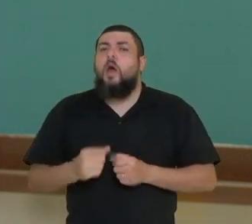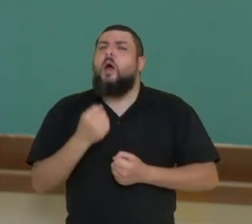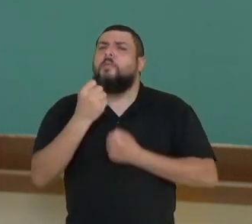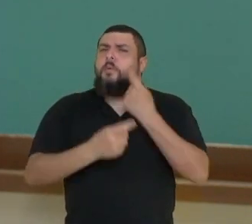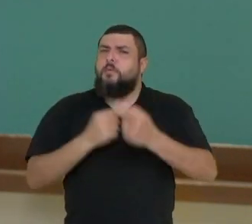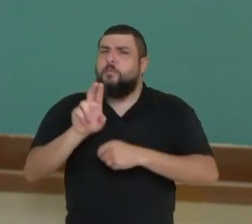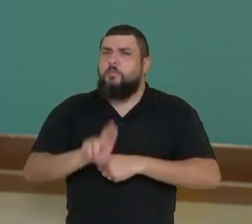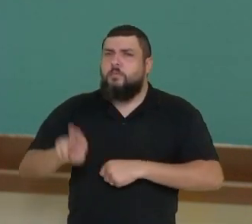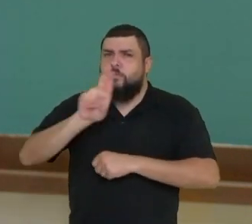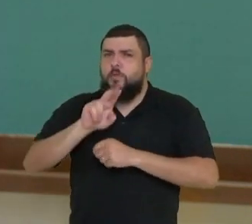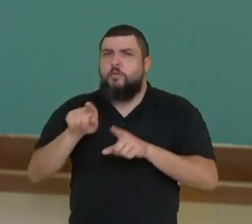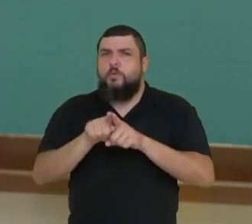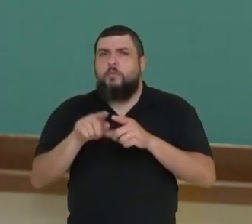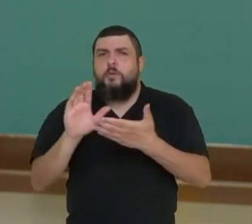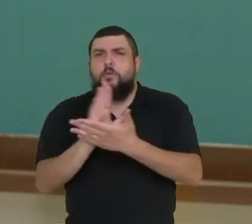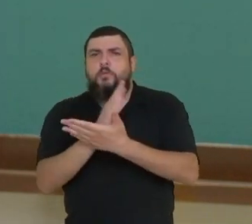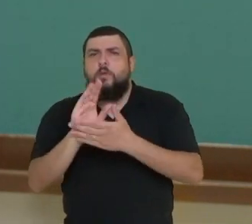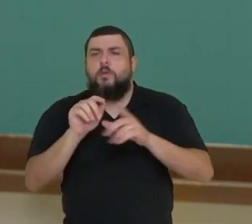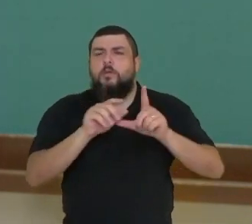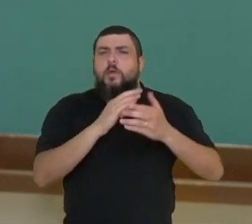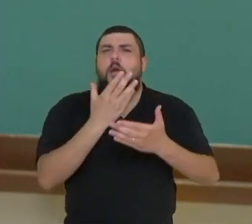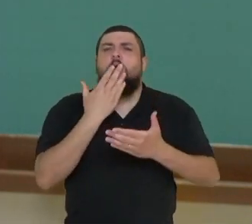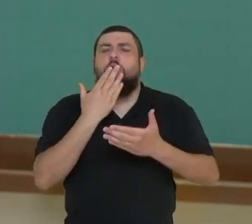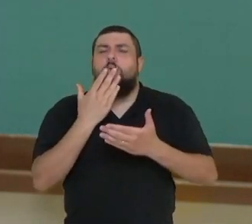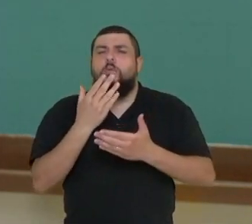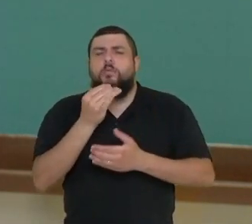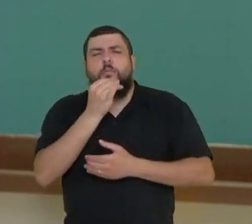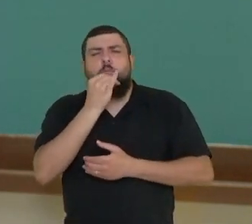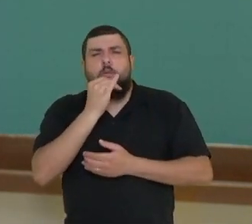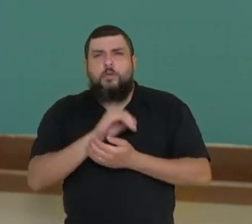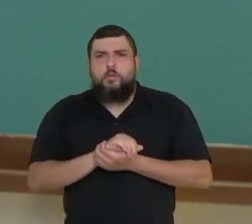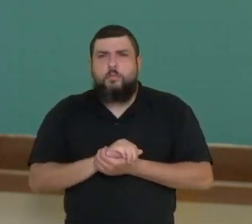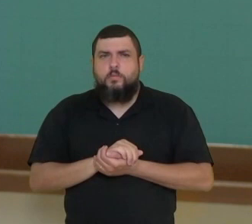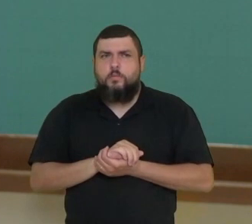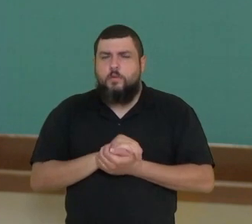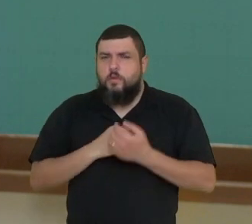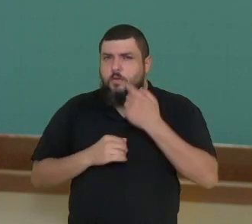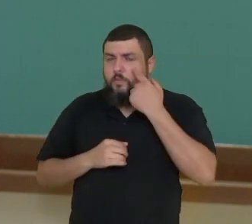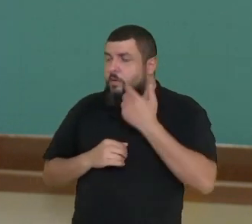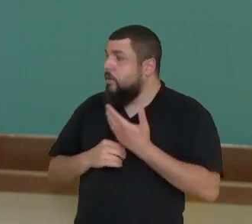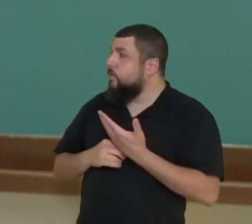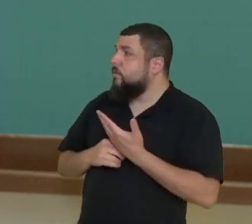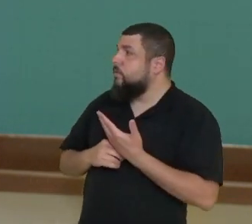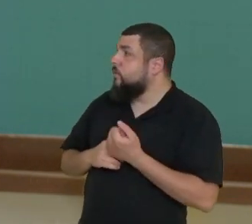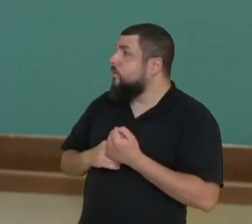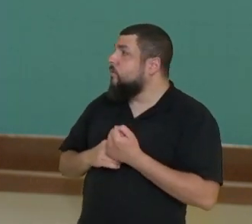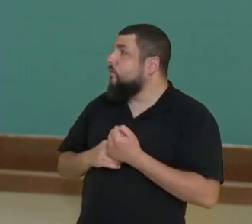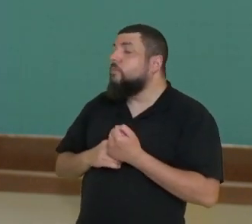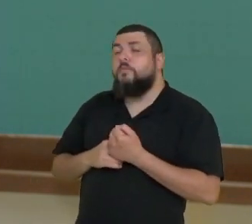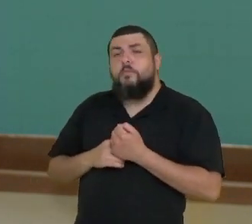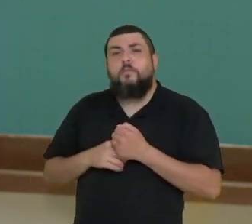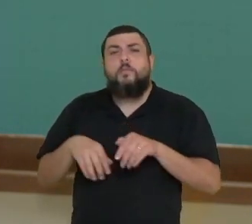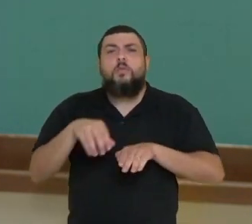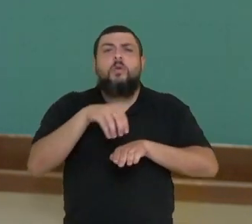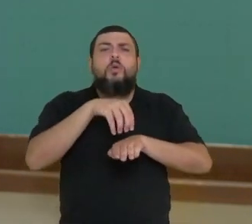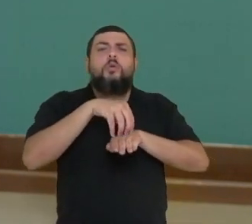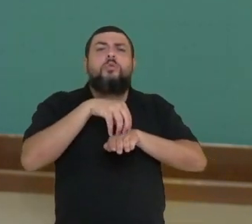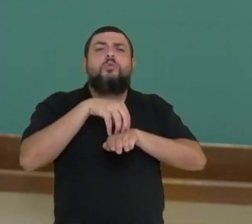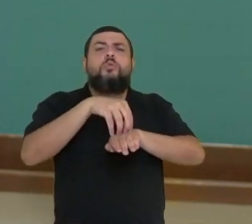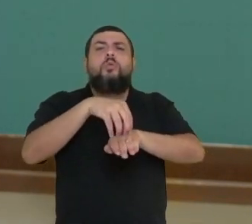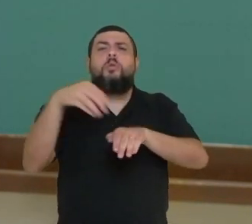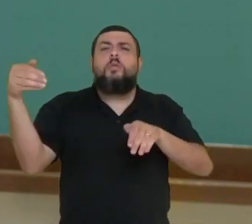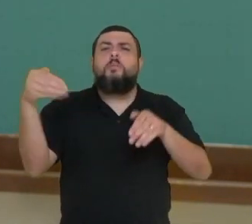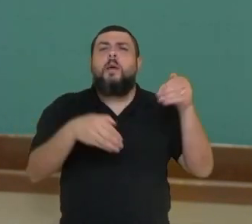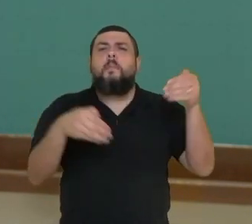cores destaca diferentes informações. Por exemplo, turistas segundo a nacionalidade, foram usadas cores para representar